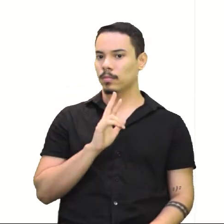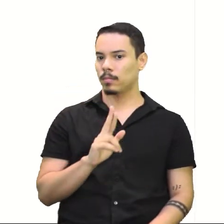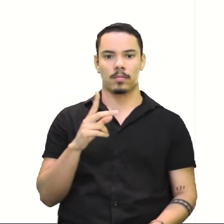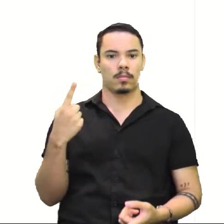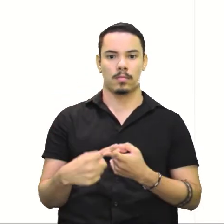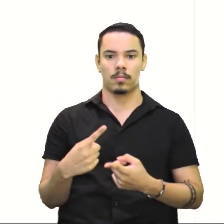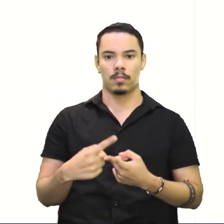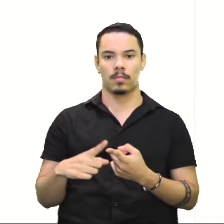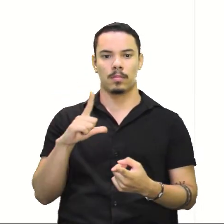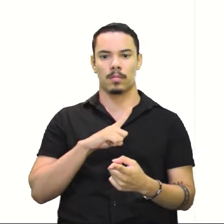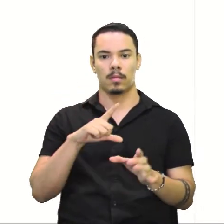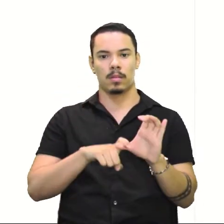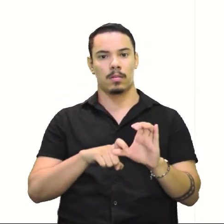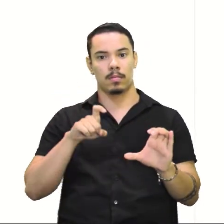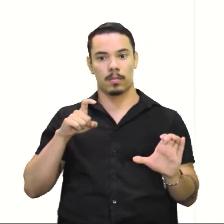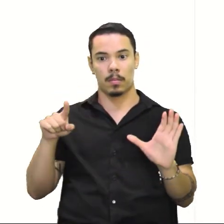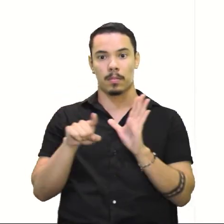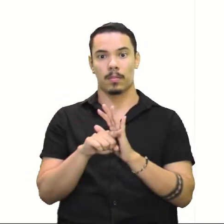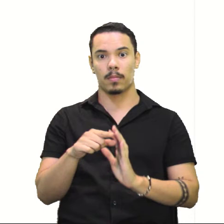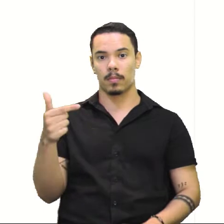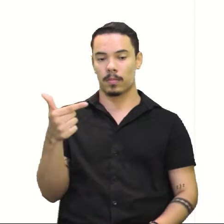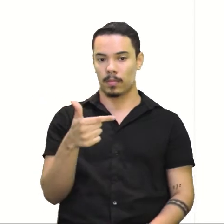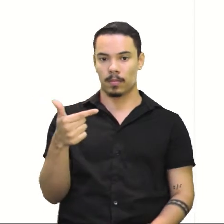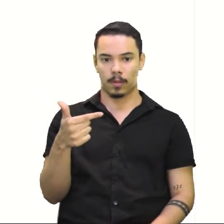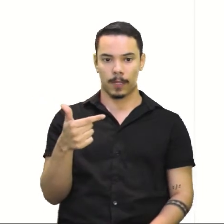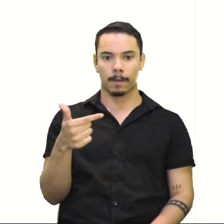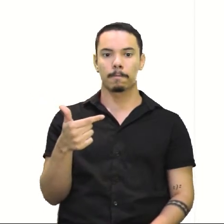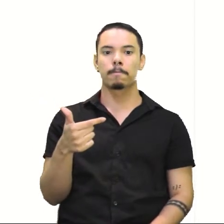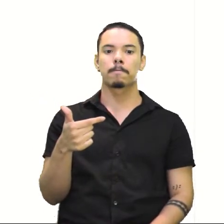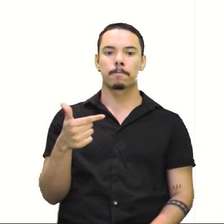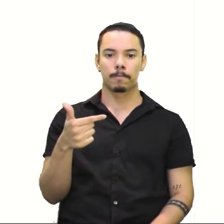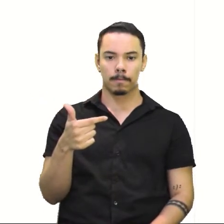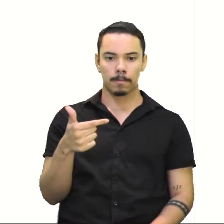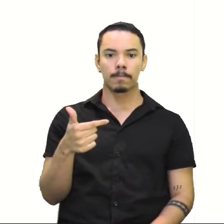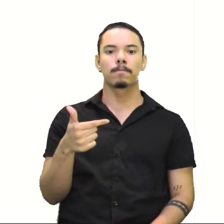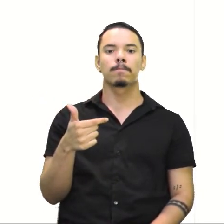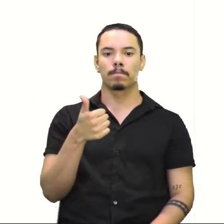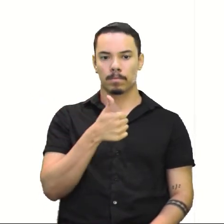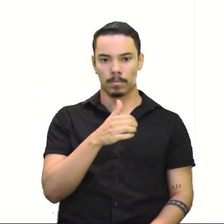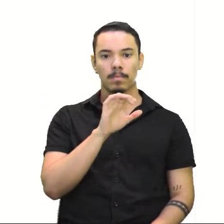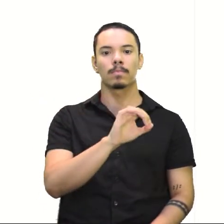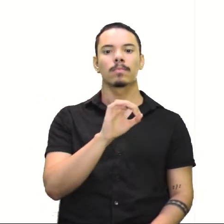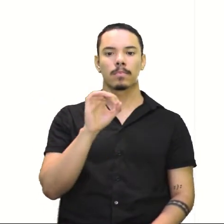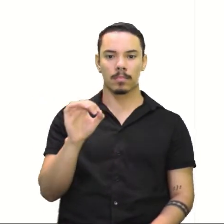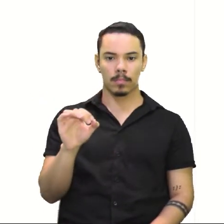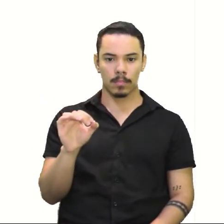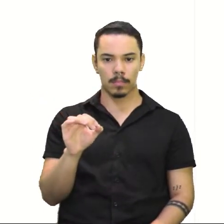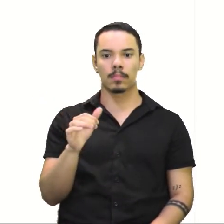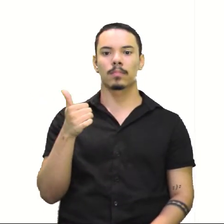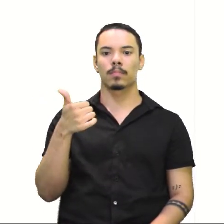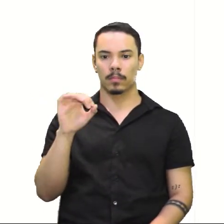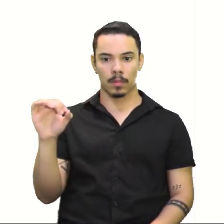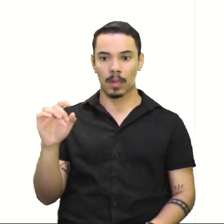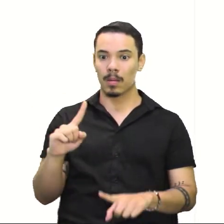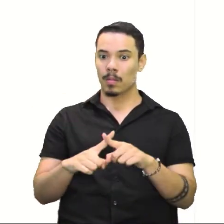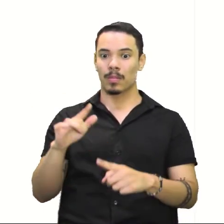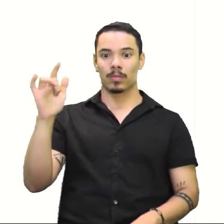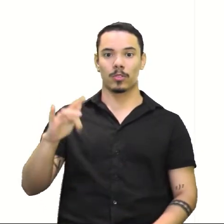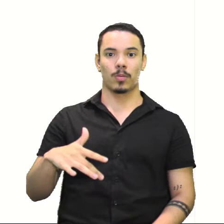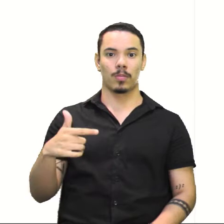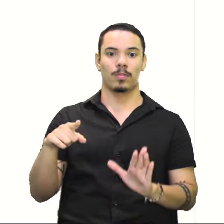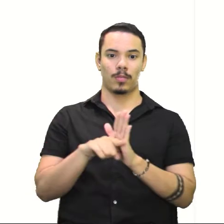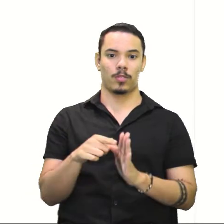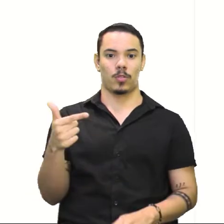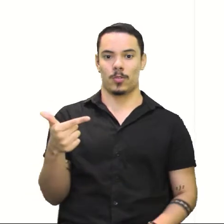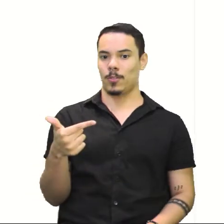termo independente, menos 2. 0 ao cubo, 0. 0 ao quadrado, 0. 0 vezes 6, 0 mais sobra? Menos 2. Menos